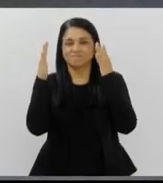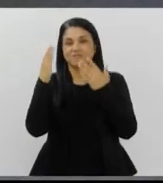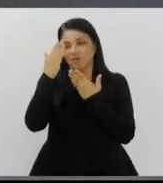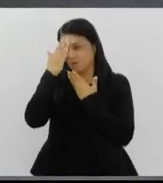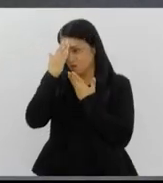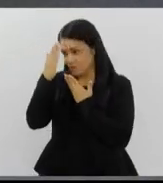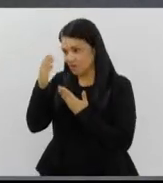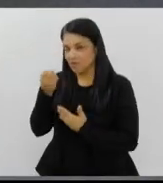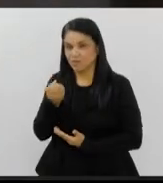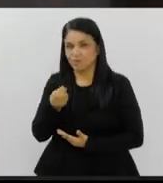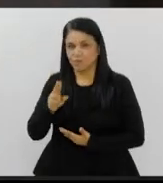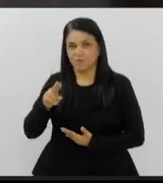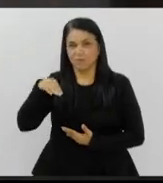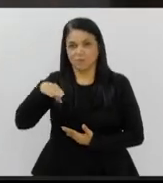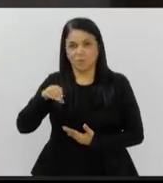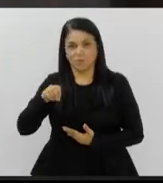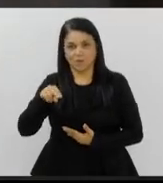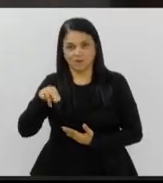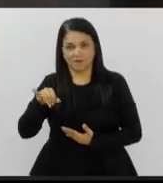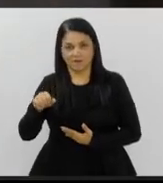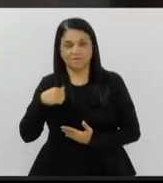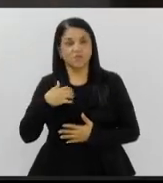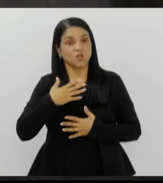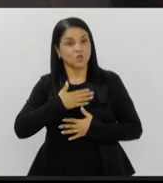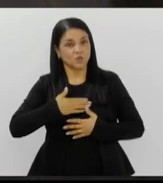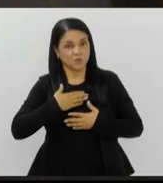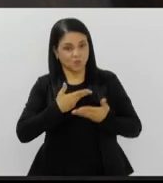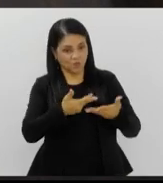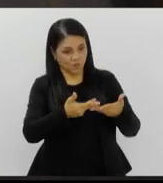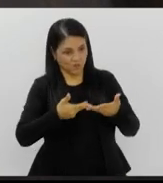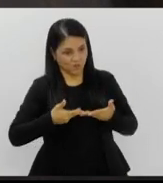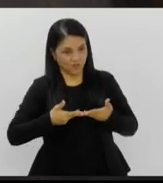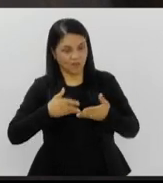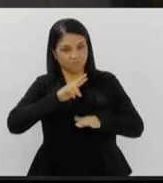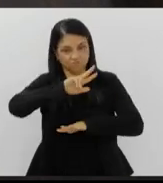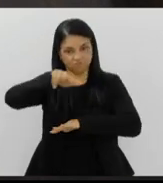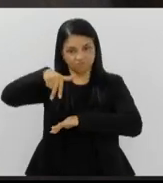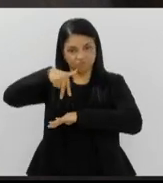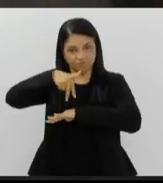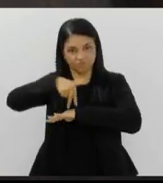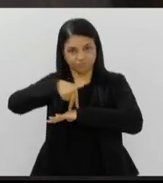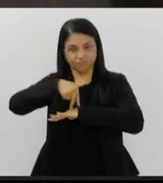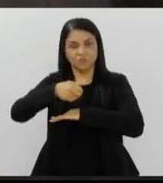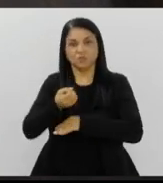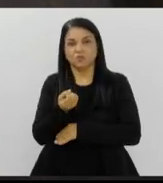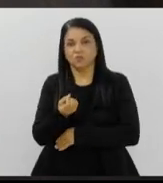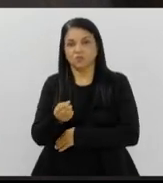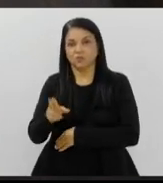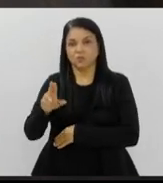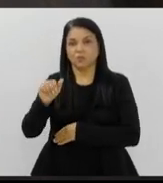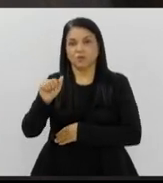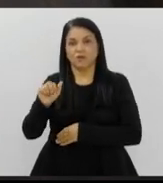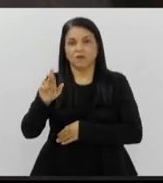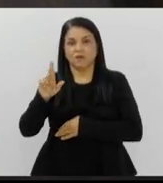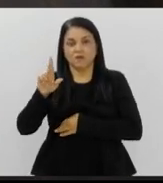Obrigada, doutora Mônica. Eu gostaria de convidar para fazer uso da tribuna de honra o doutor Arnon